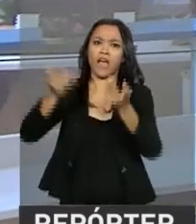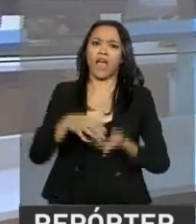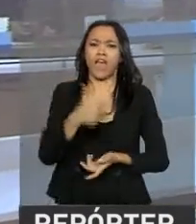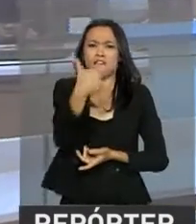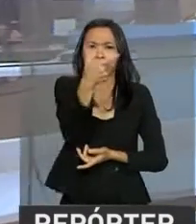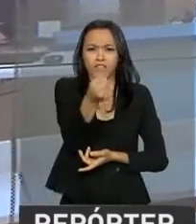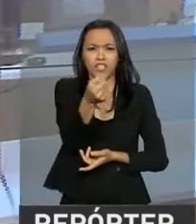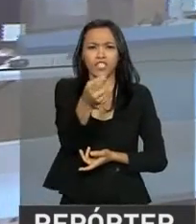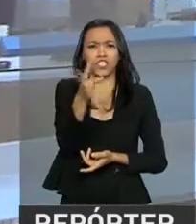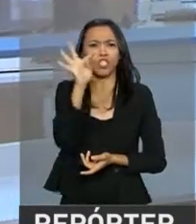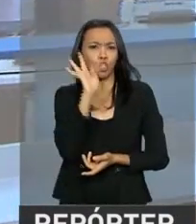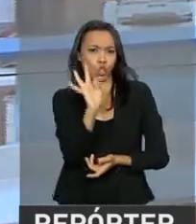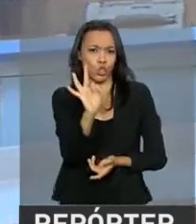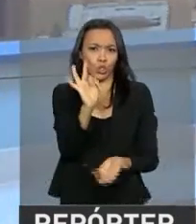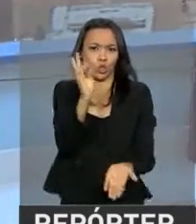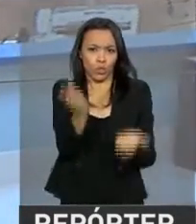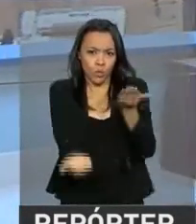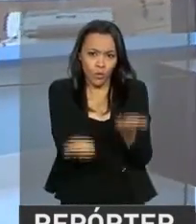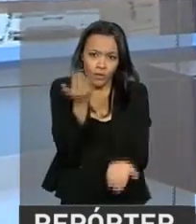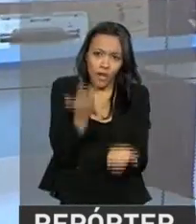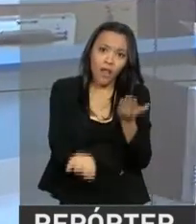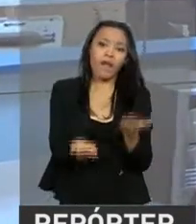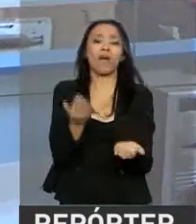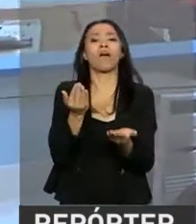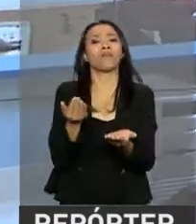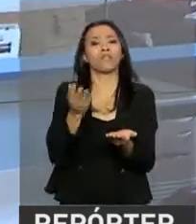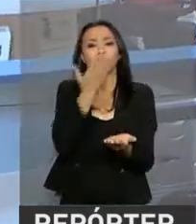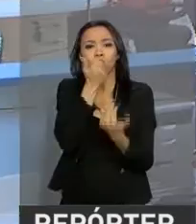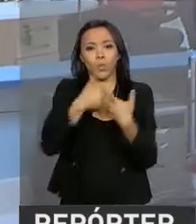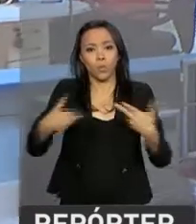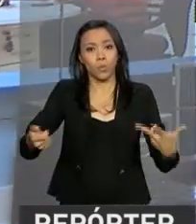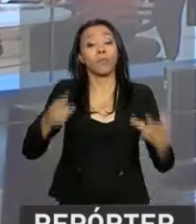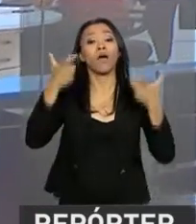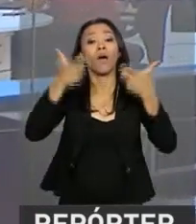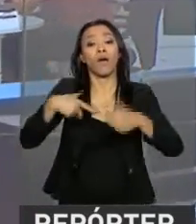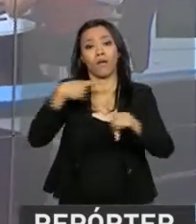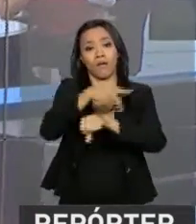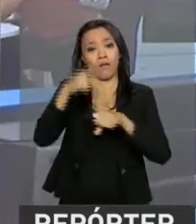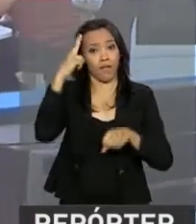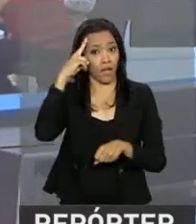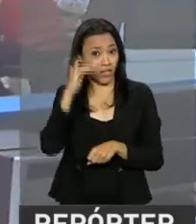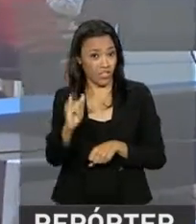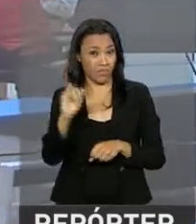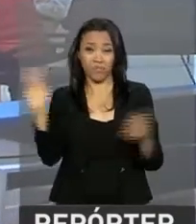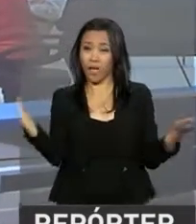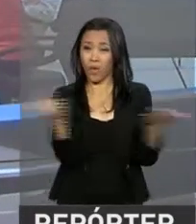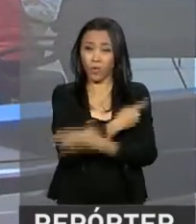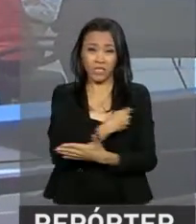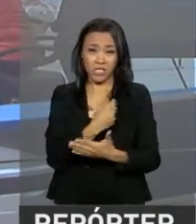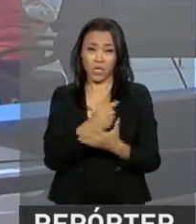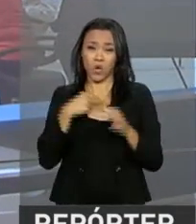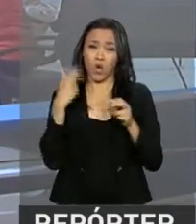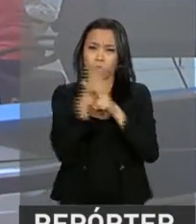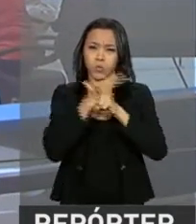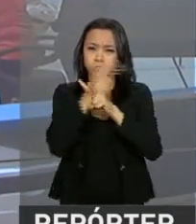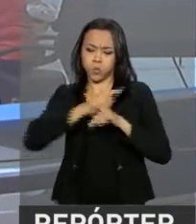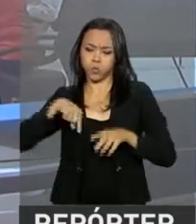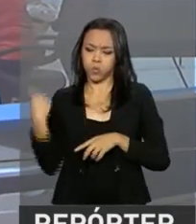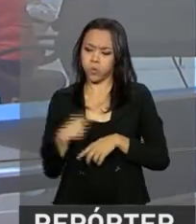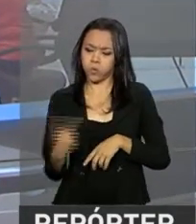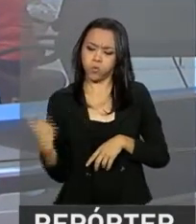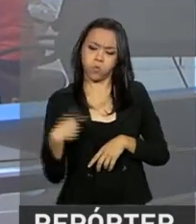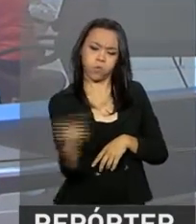para o haiti a doação vai ajudar a população que sofre após a passagem do furacão mércio que